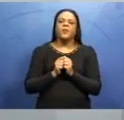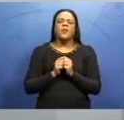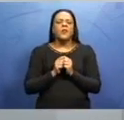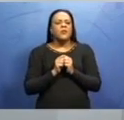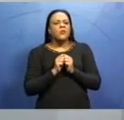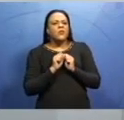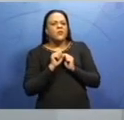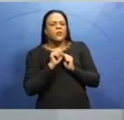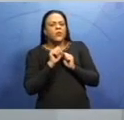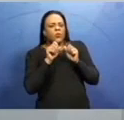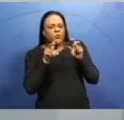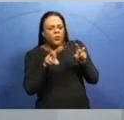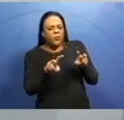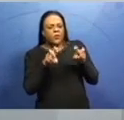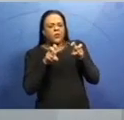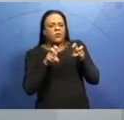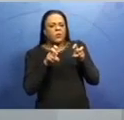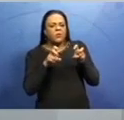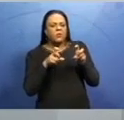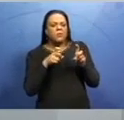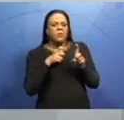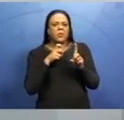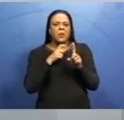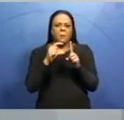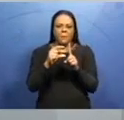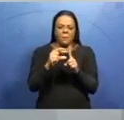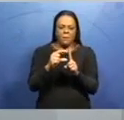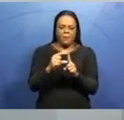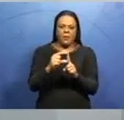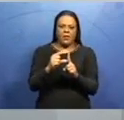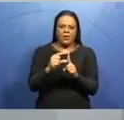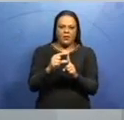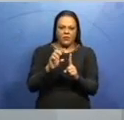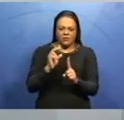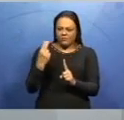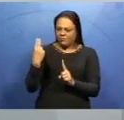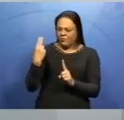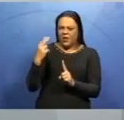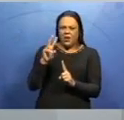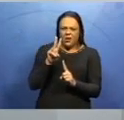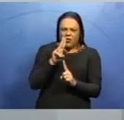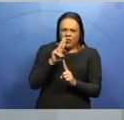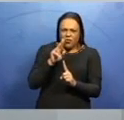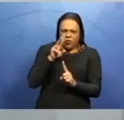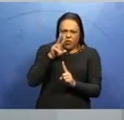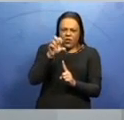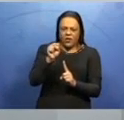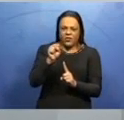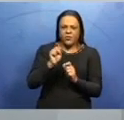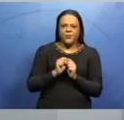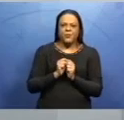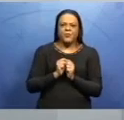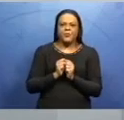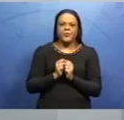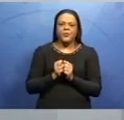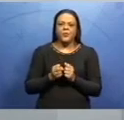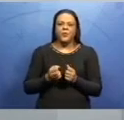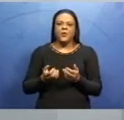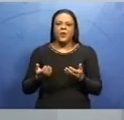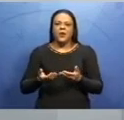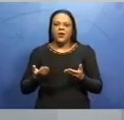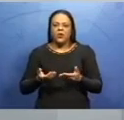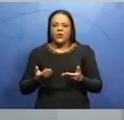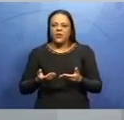vocês observarem, algumas palavras estão grifadas. Eu vou ler o texto agora sem colocar